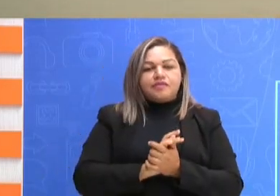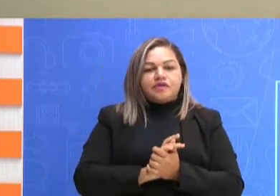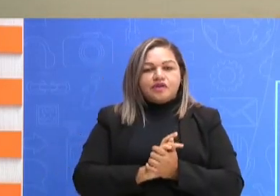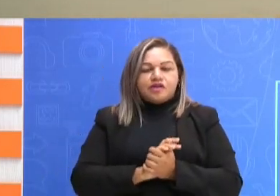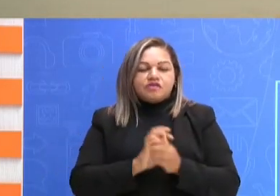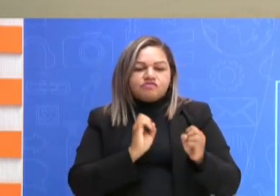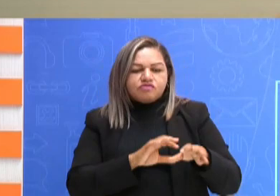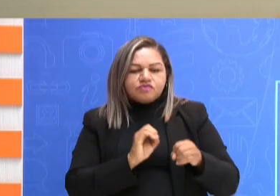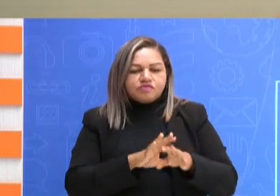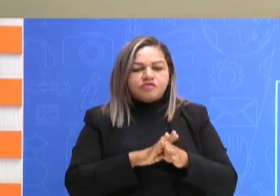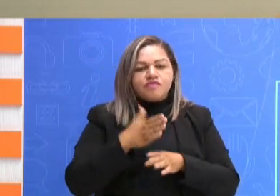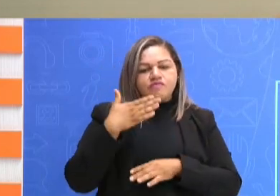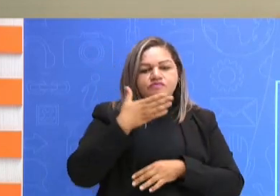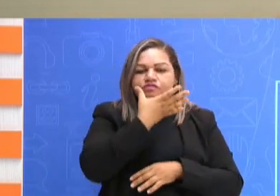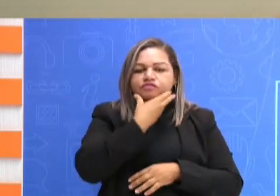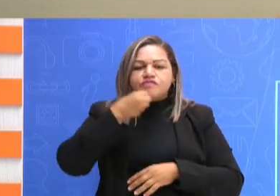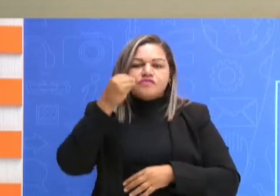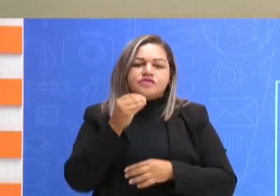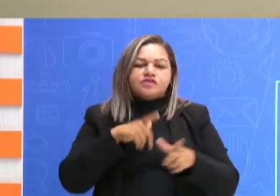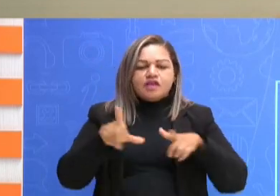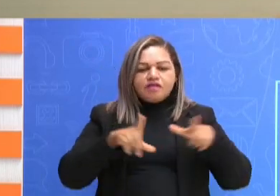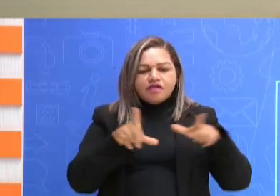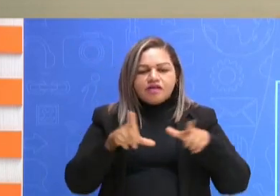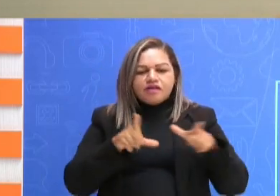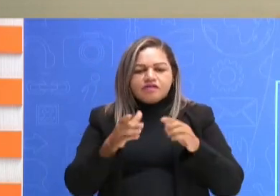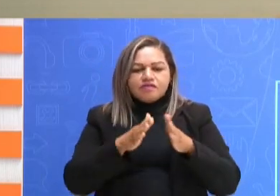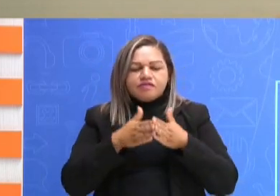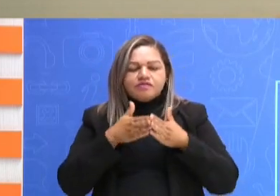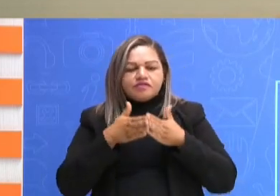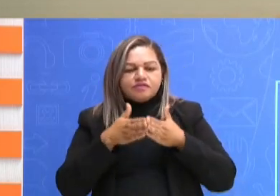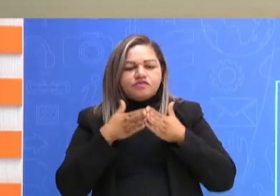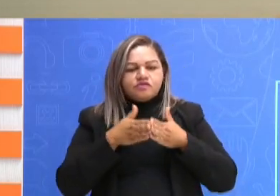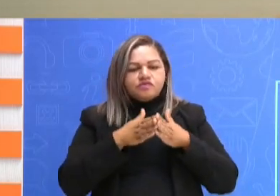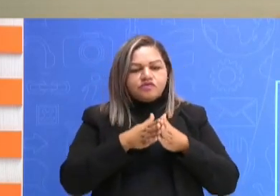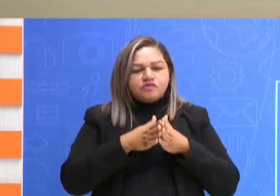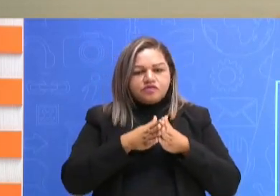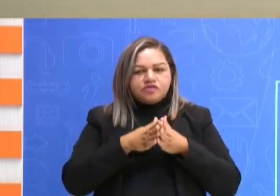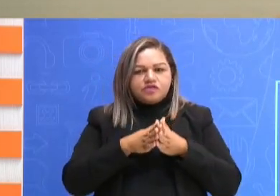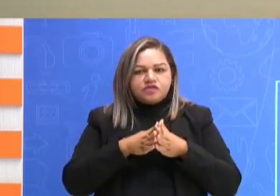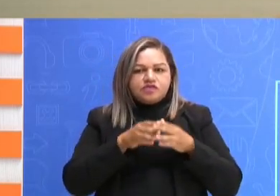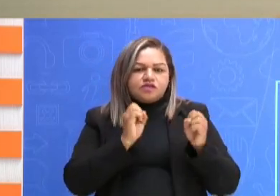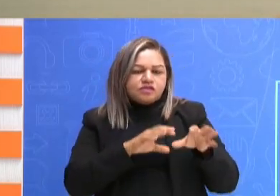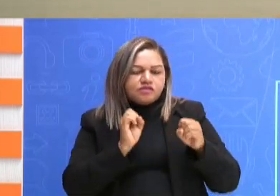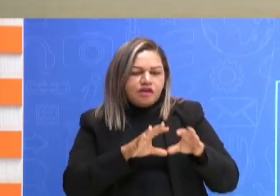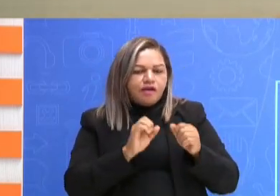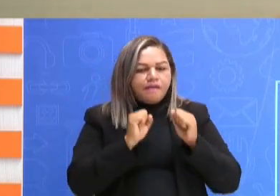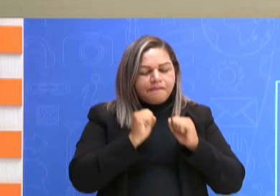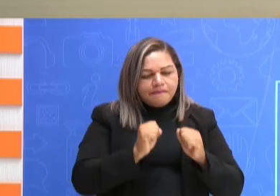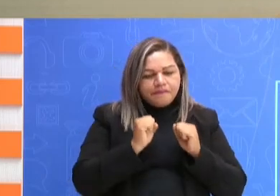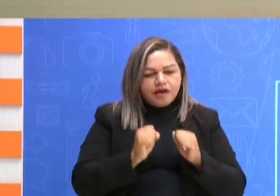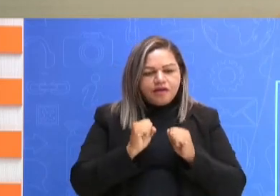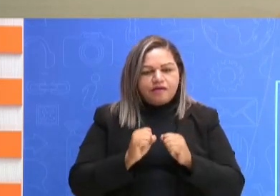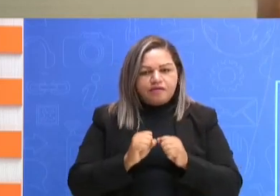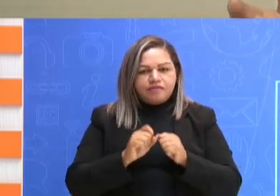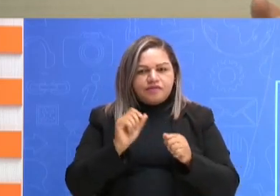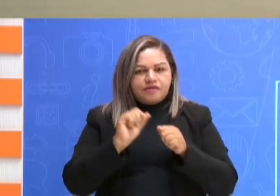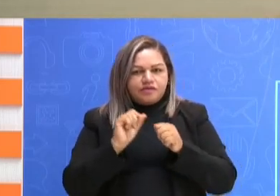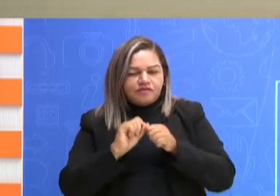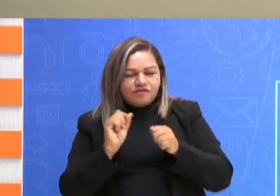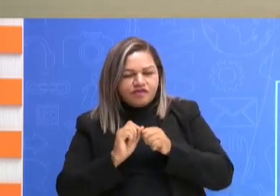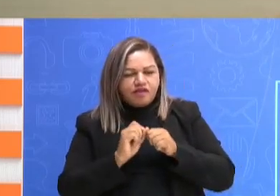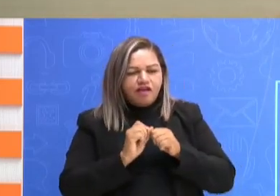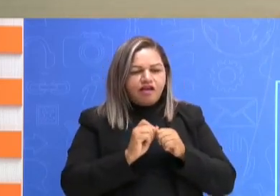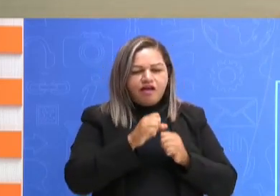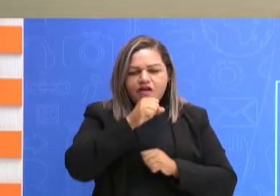estamos trabalhando também, juntamente na educação, pedindo à educação que faça o processo licitatório para poder fazer as aulas através do